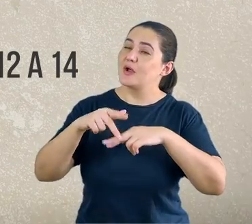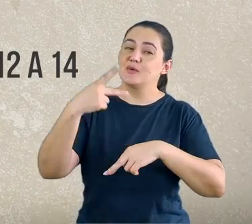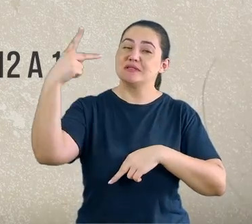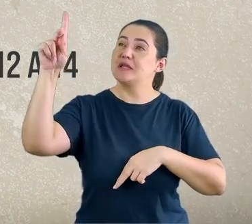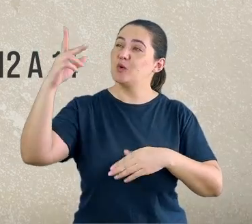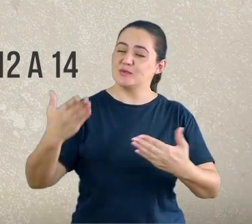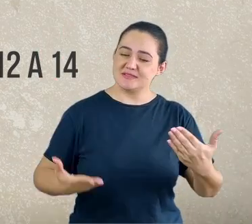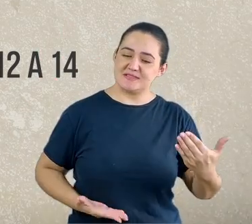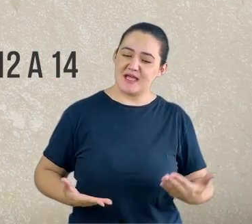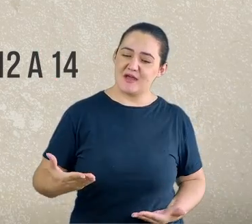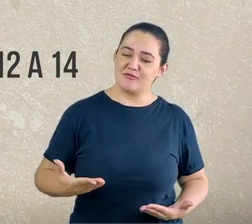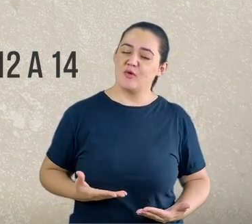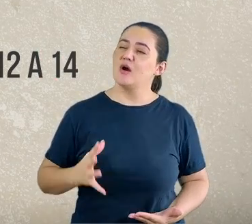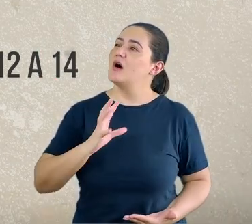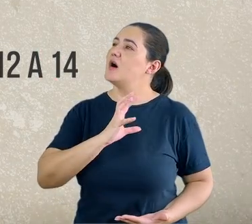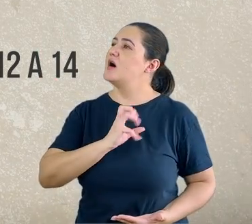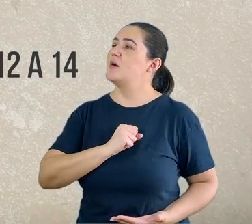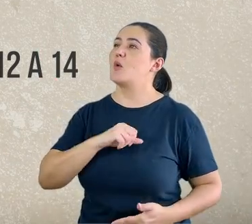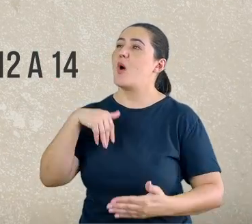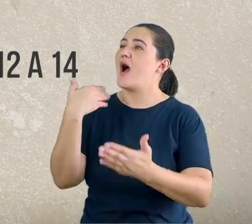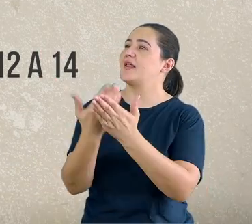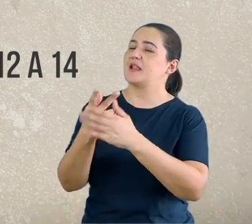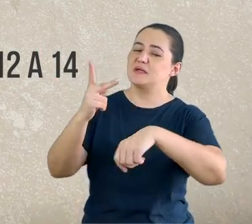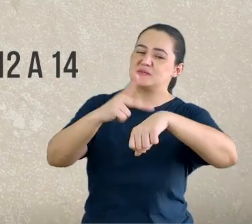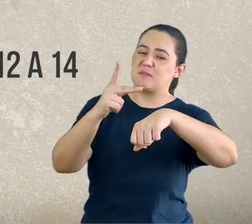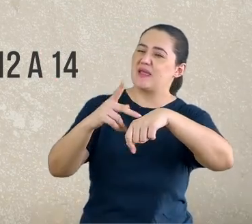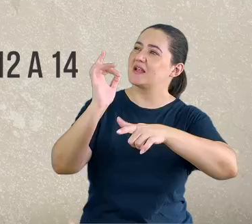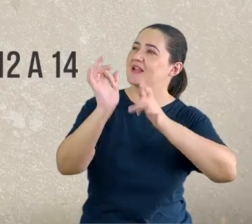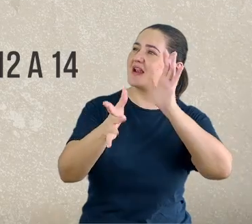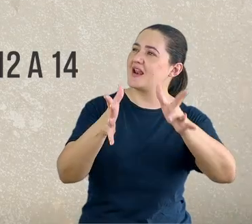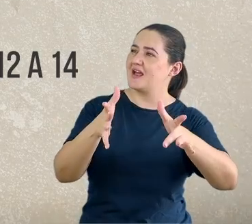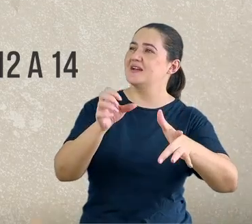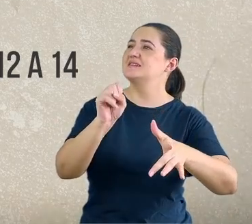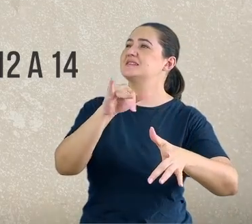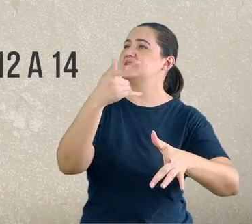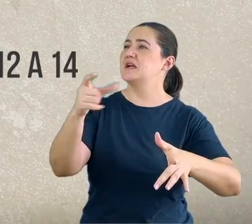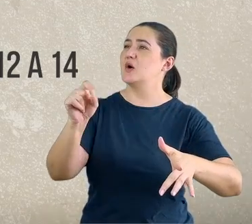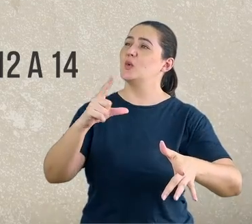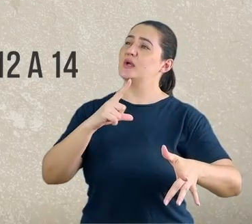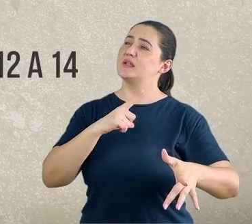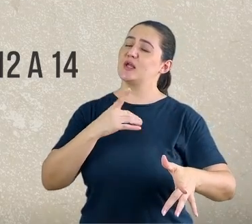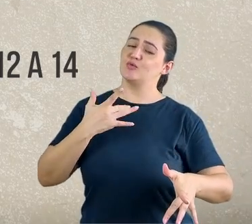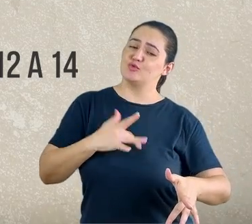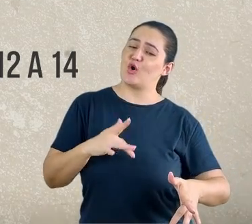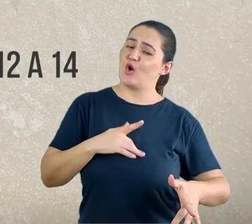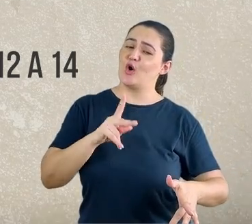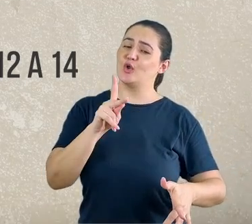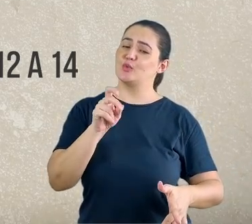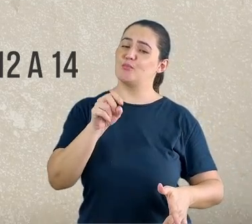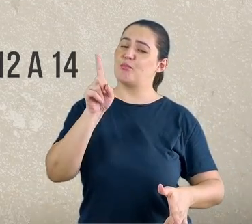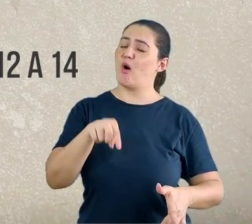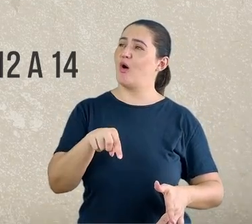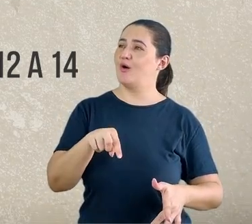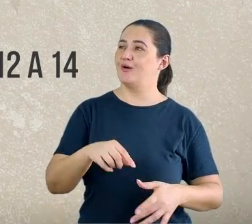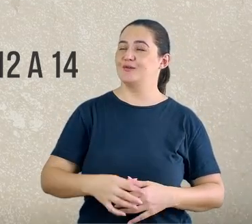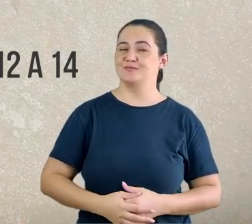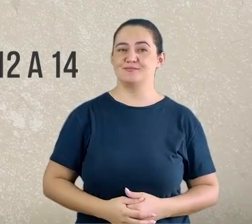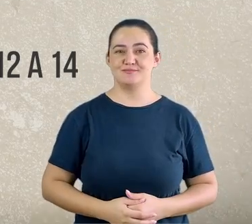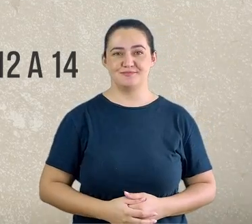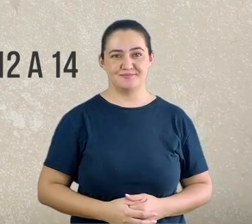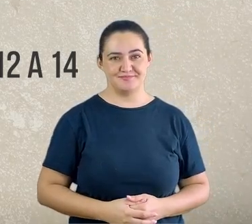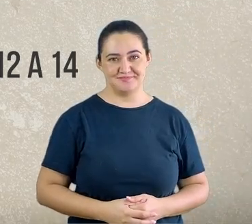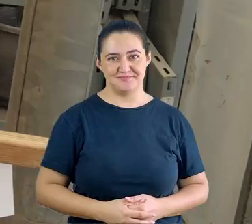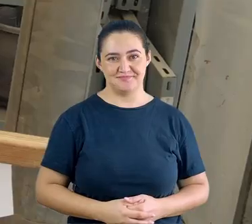servos amam até as pedras de Sião e se compadecem do seu pó. Salmo 102, 12